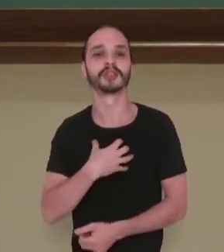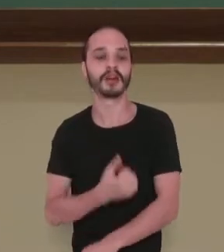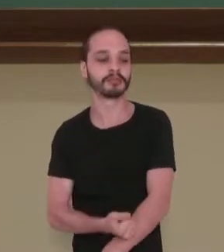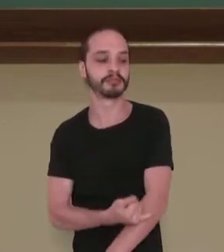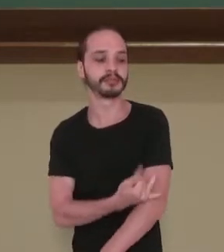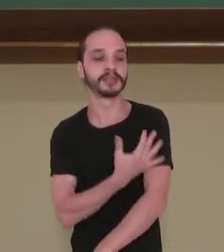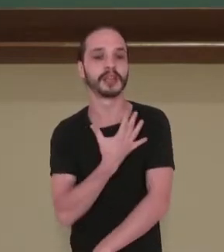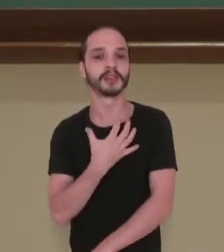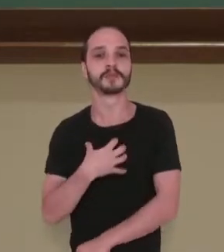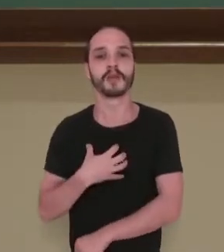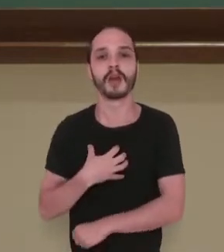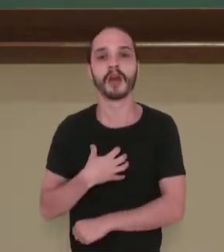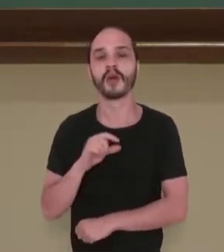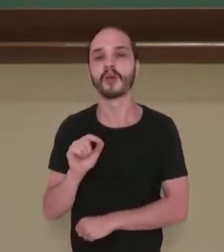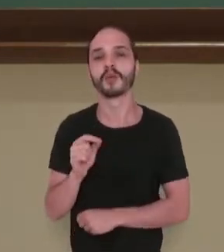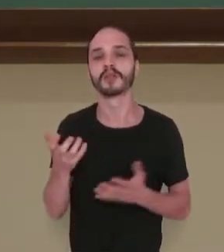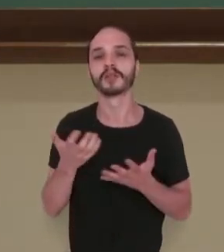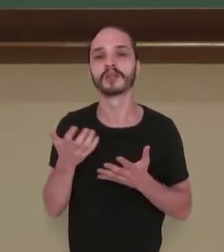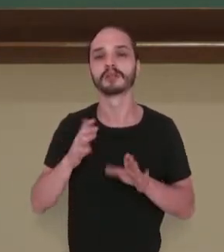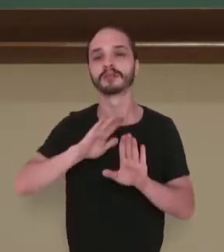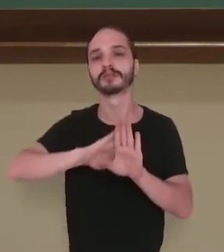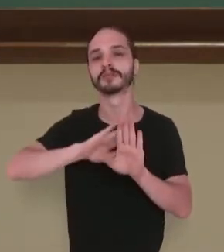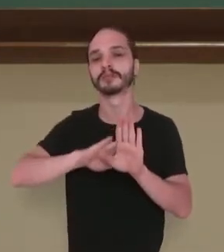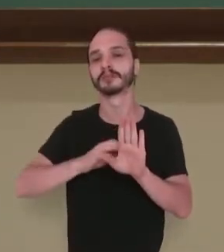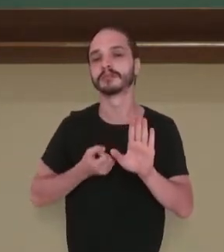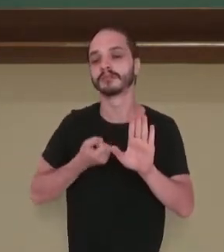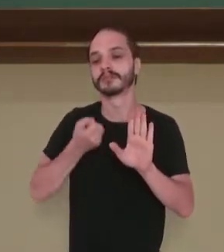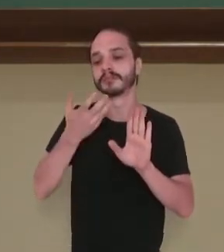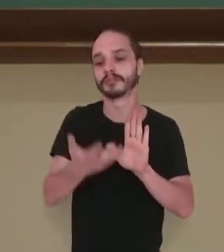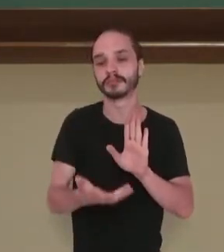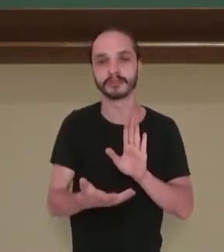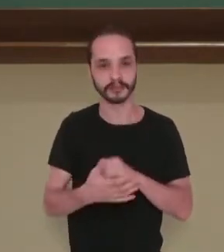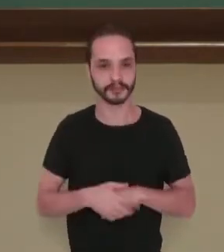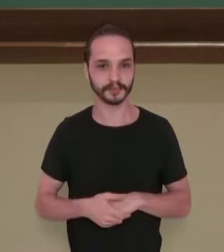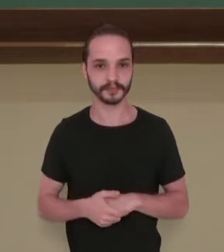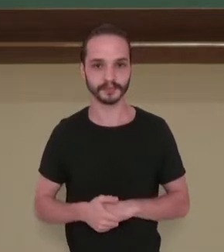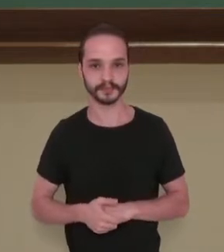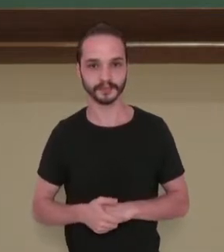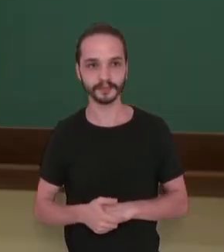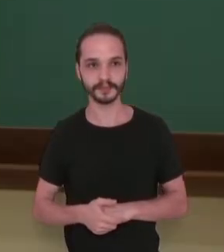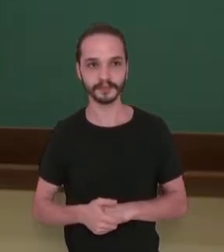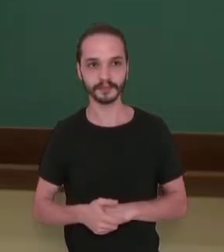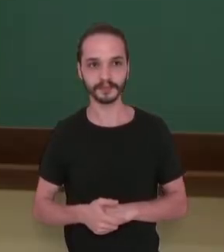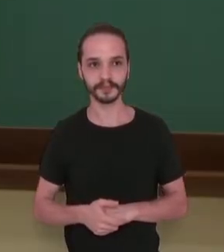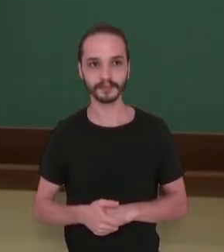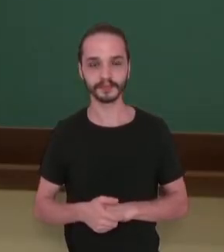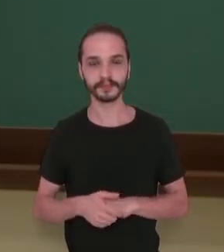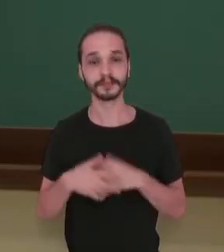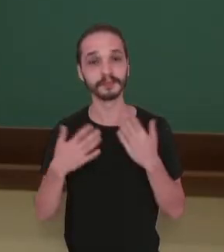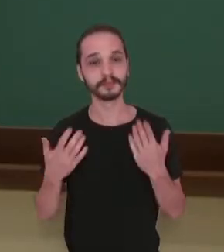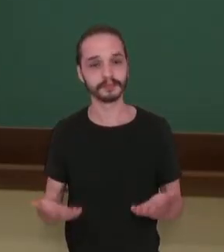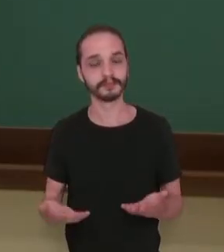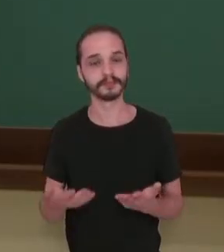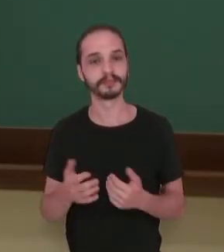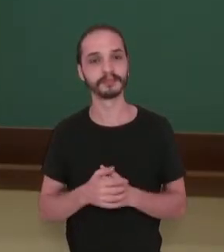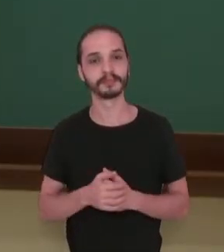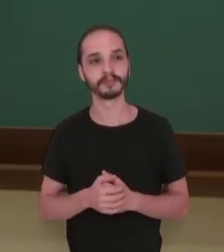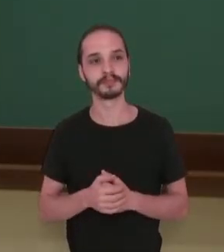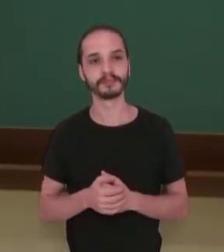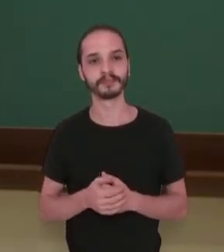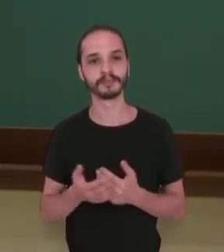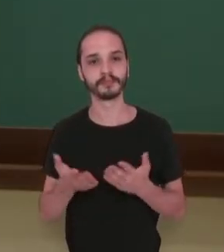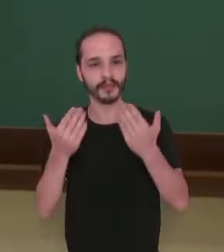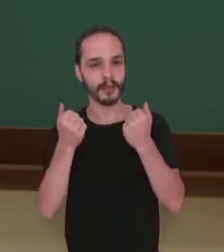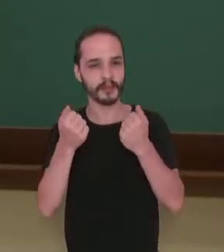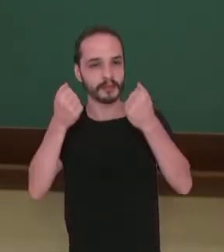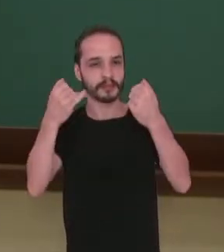sobre o que eu quero mencionar naquela hora. Então, vamos